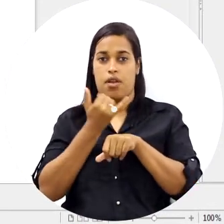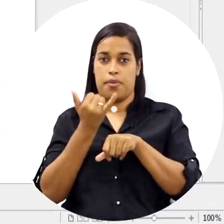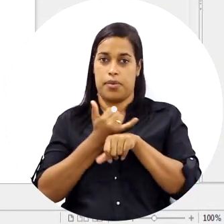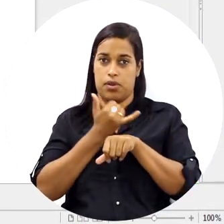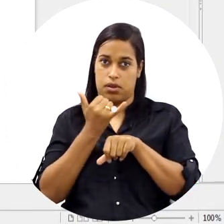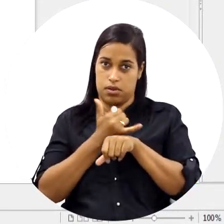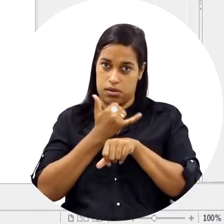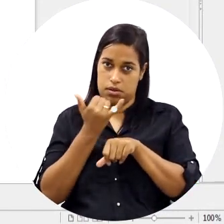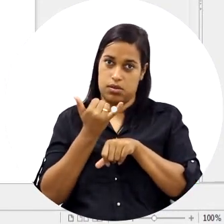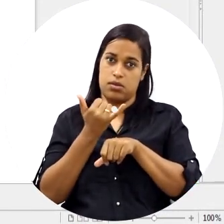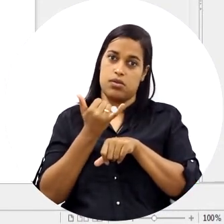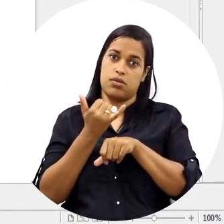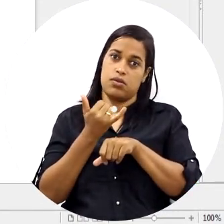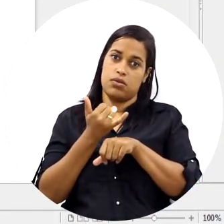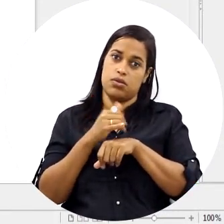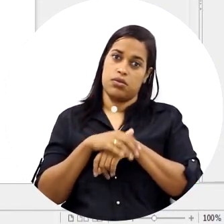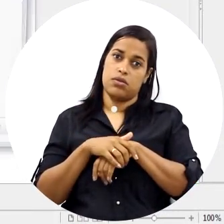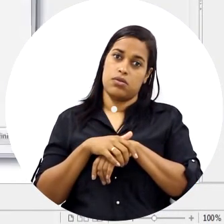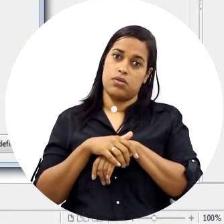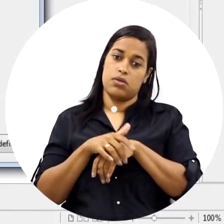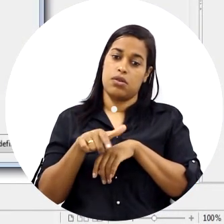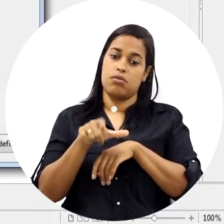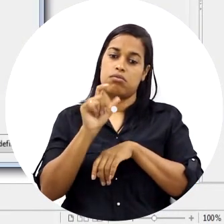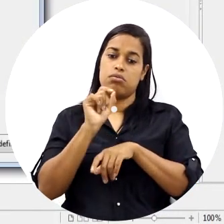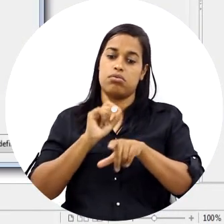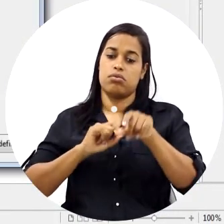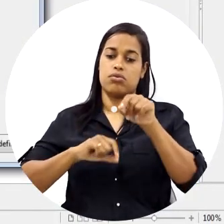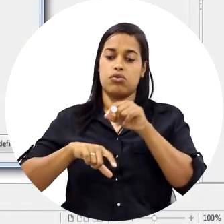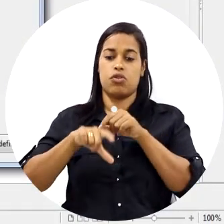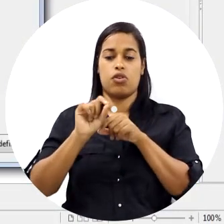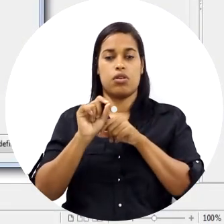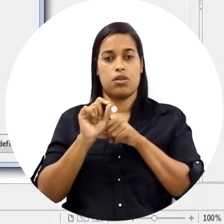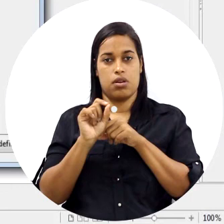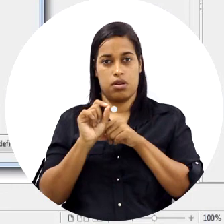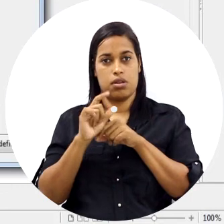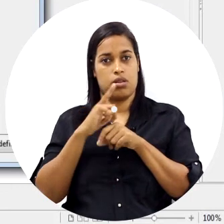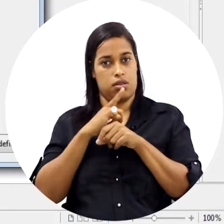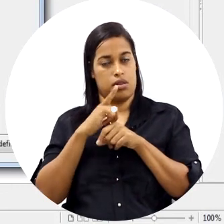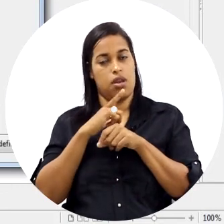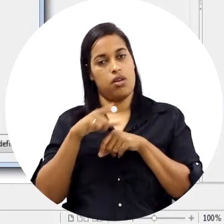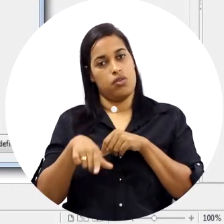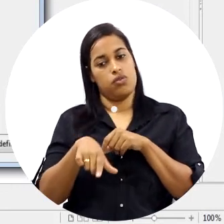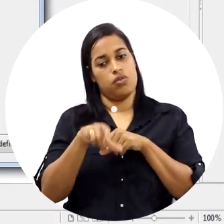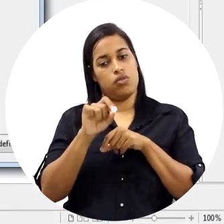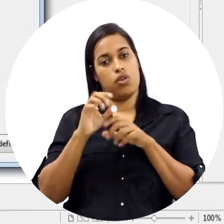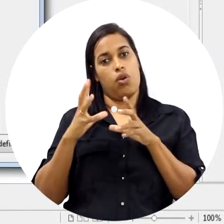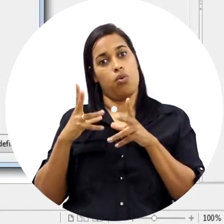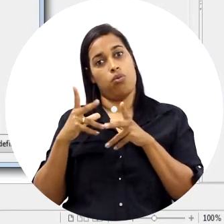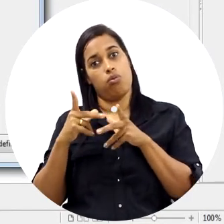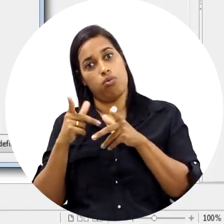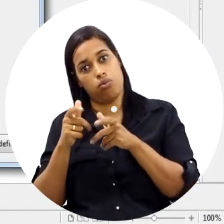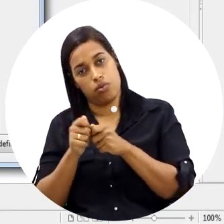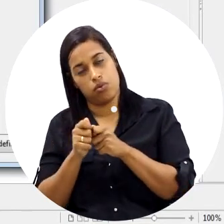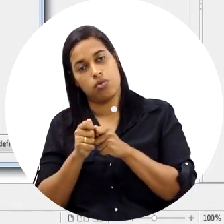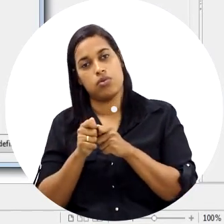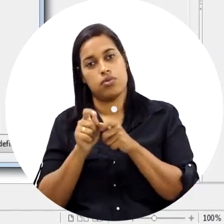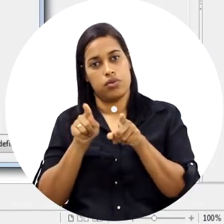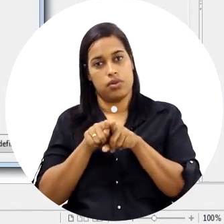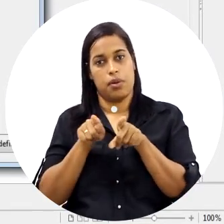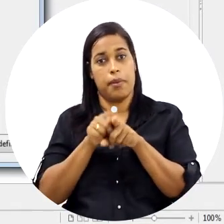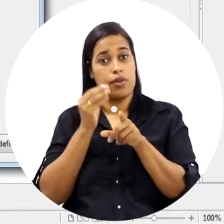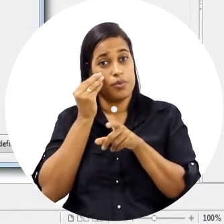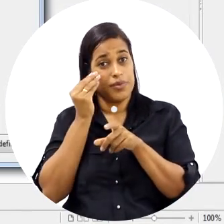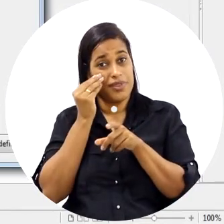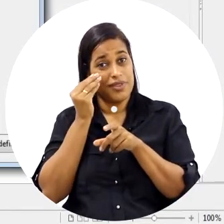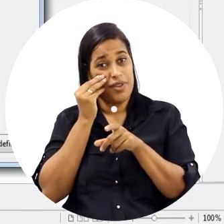Ferramentas, no item Opções, que aí tem opções de todo o LibreOffice, mais específico para